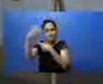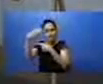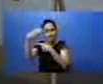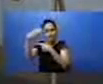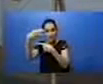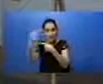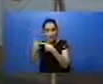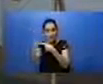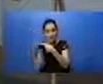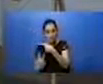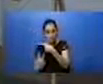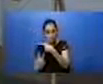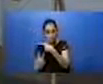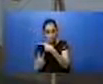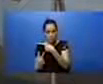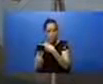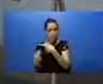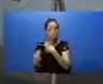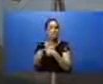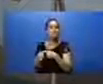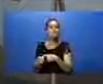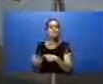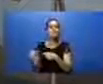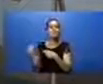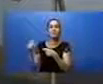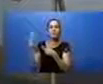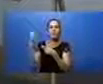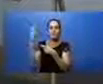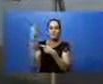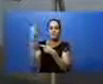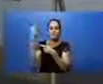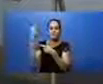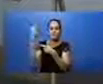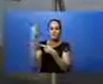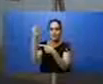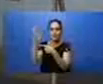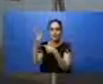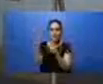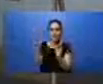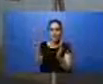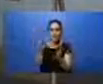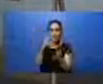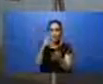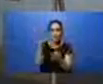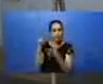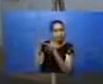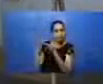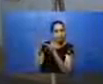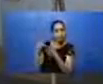3/2. 6 dividido por 6, 1. Aqui, ó,